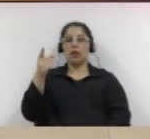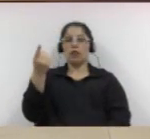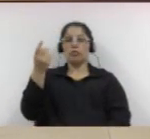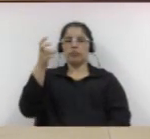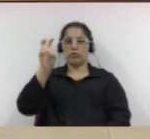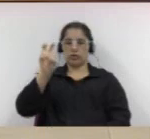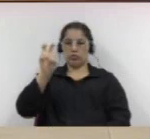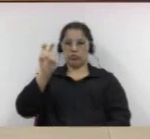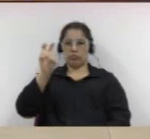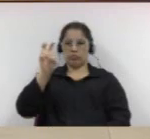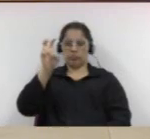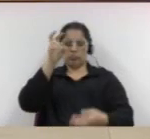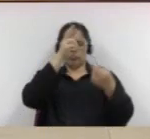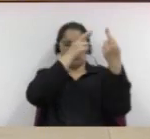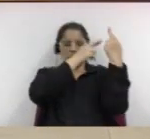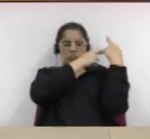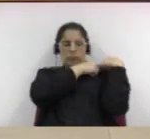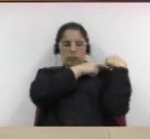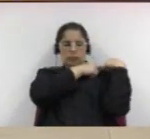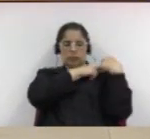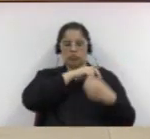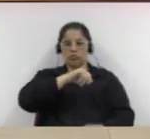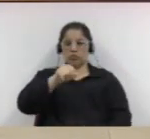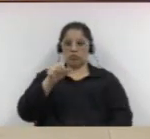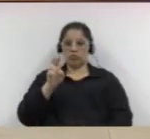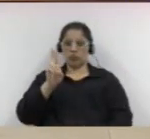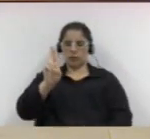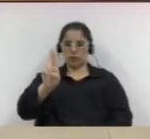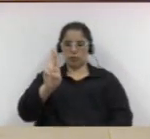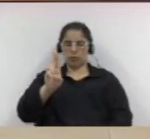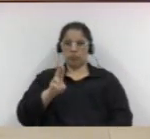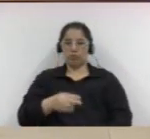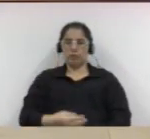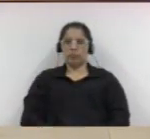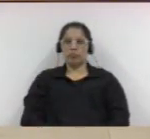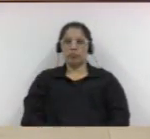847/2015. Autor, vereador José Eduardo Monteiro Júnior, Junegão.